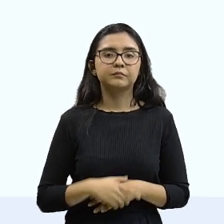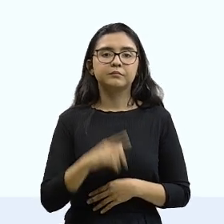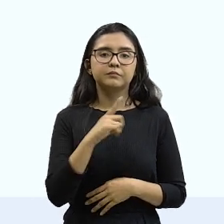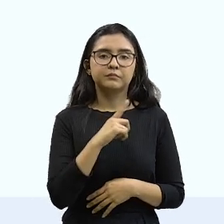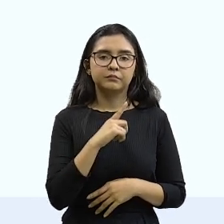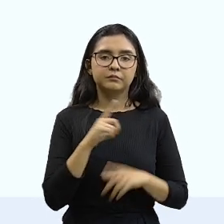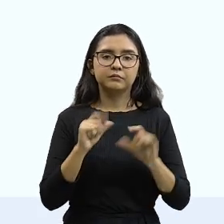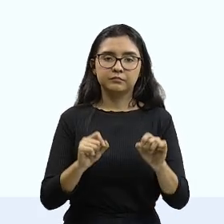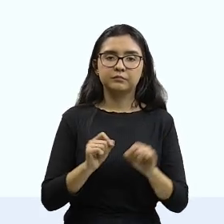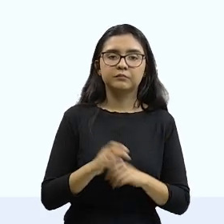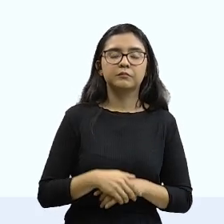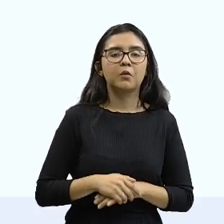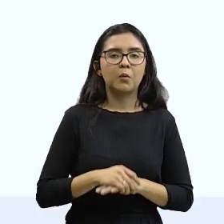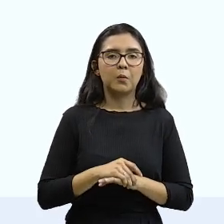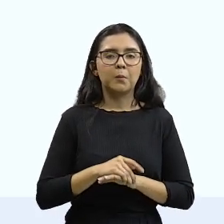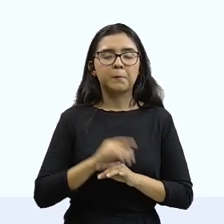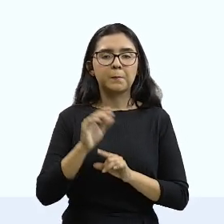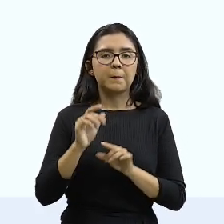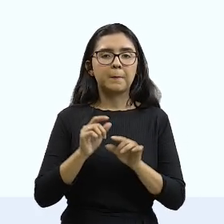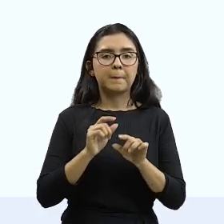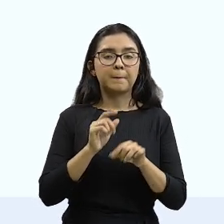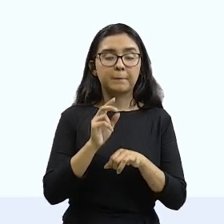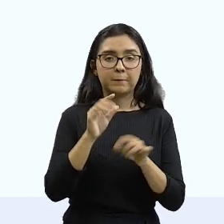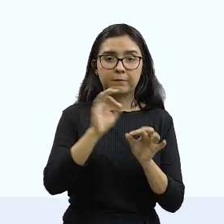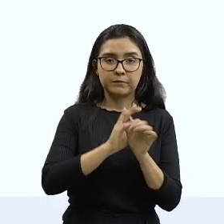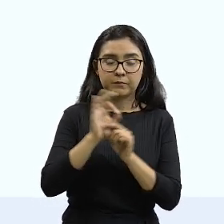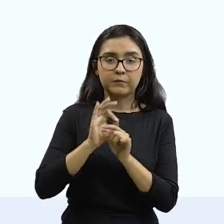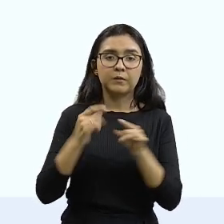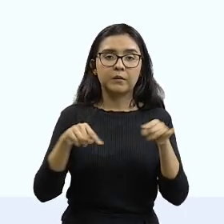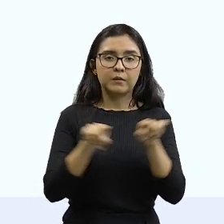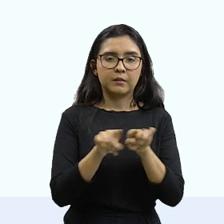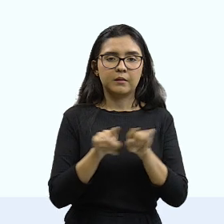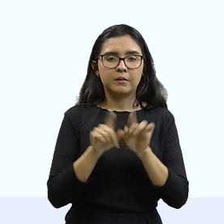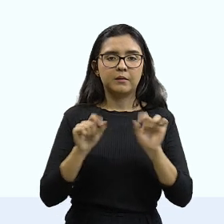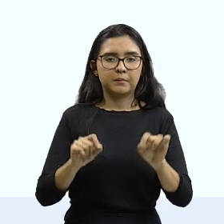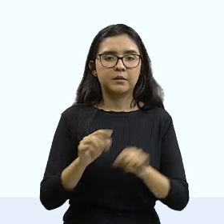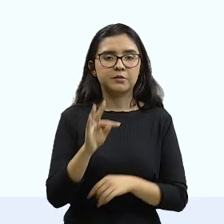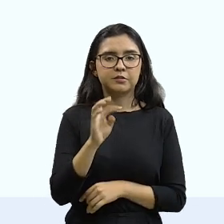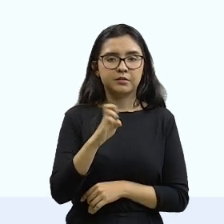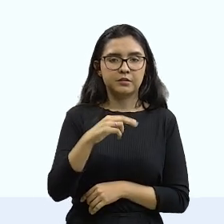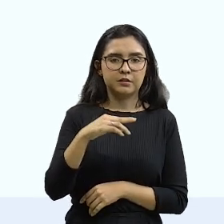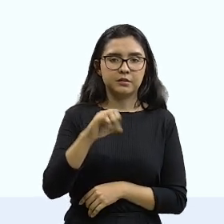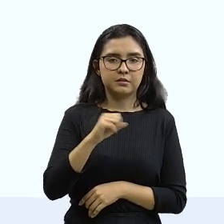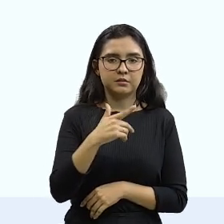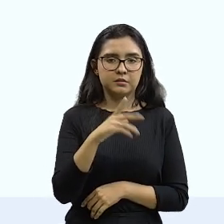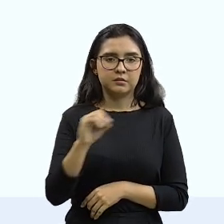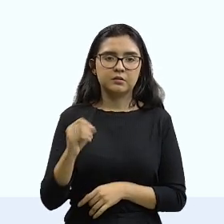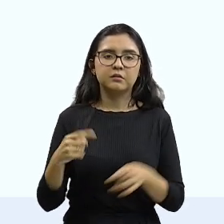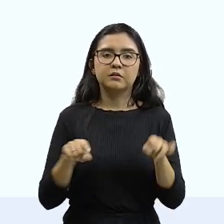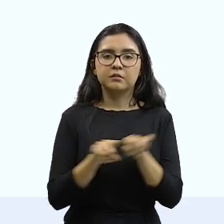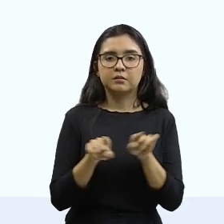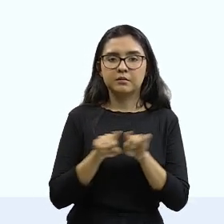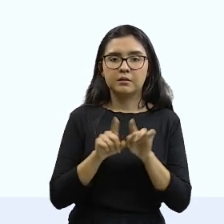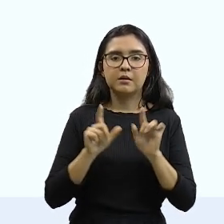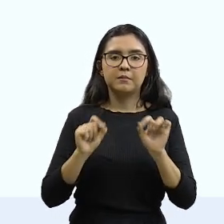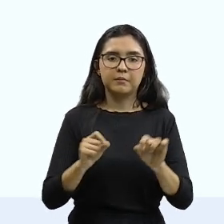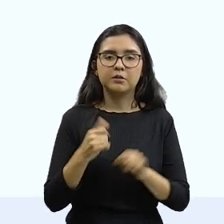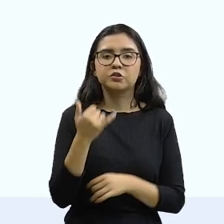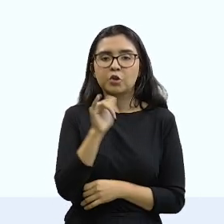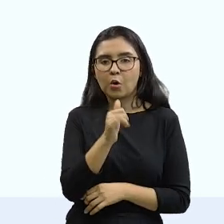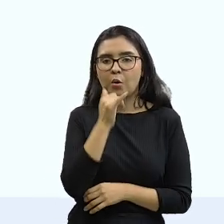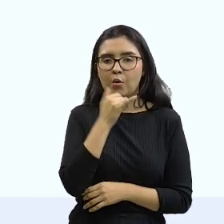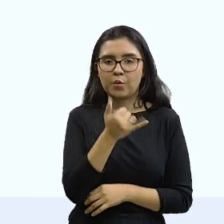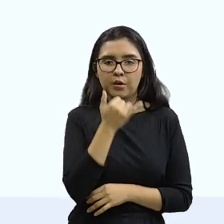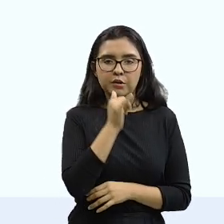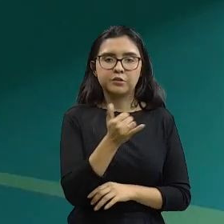de tensão e um medidor de corrente A, ambos ideais, foram associados a um resistor, como mostrado